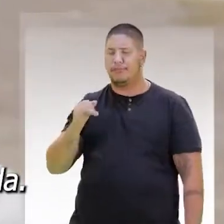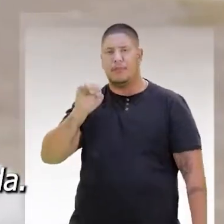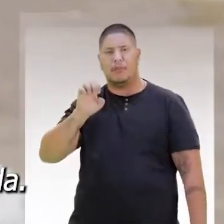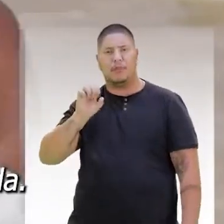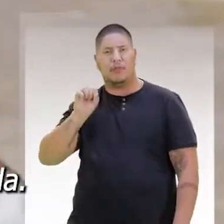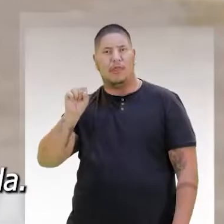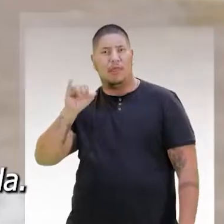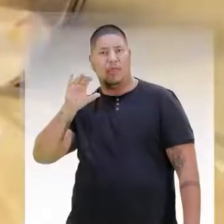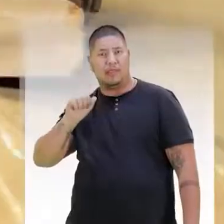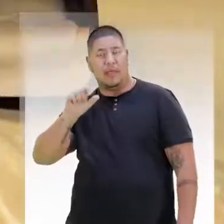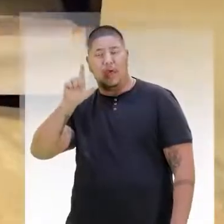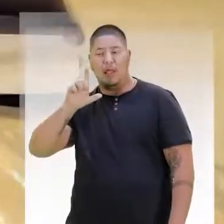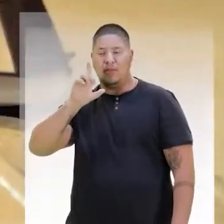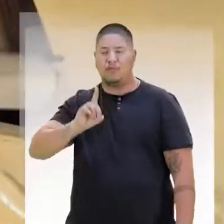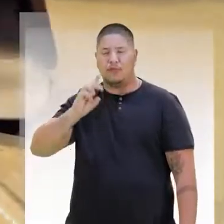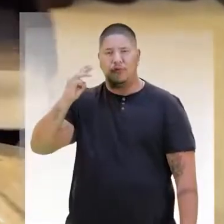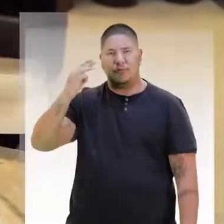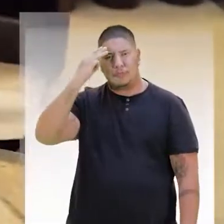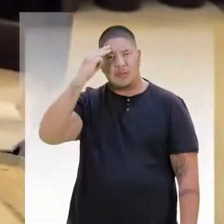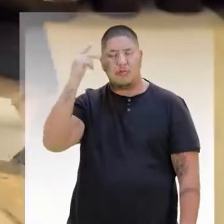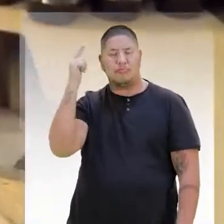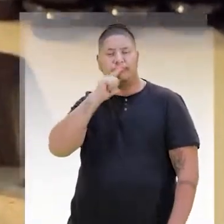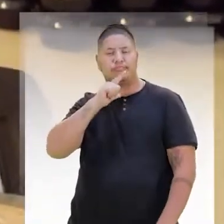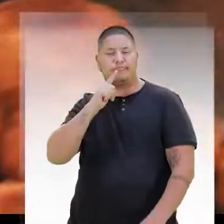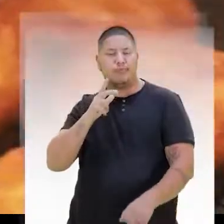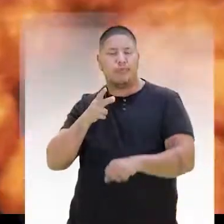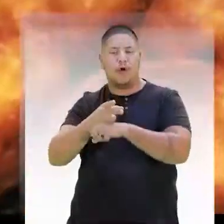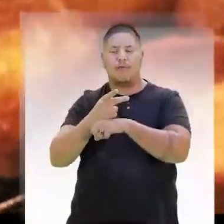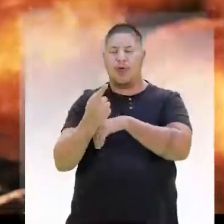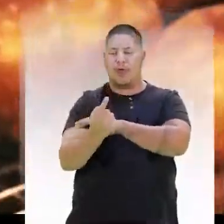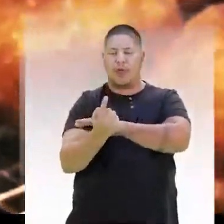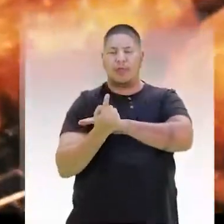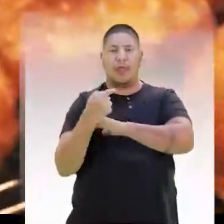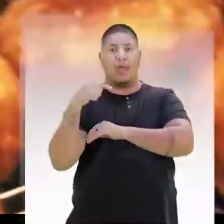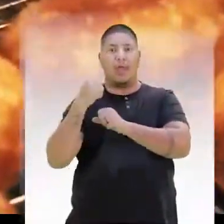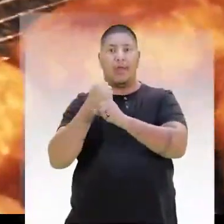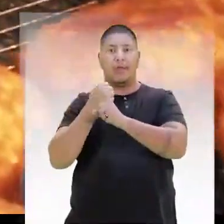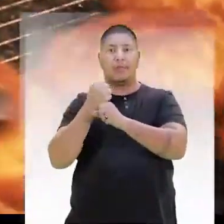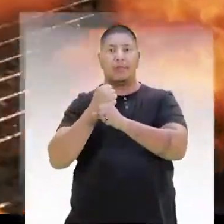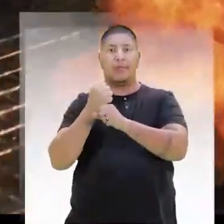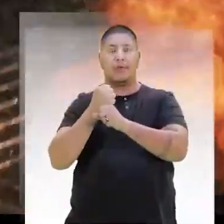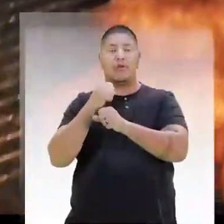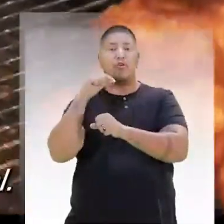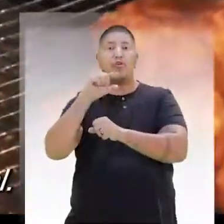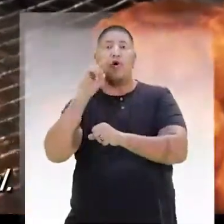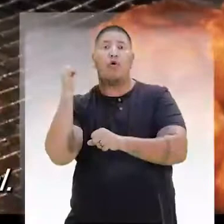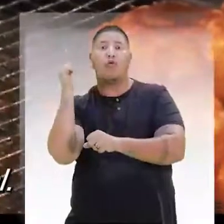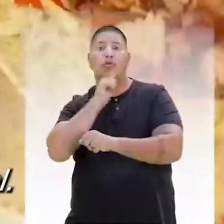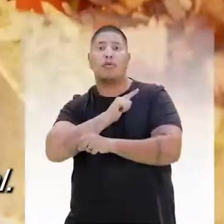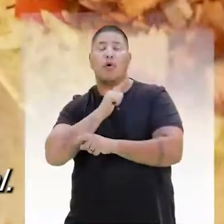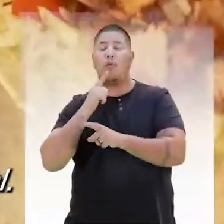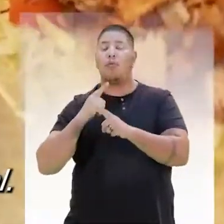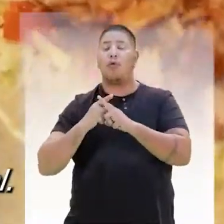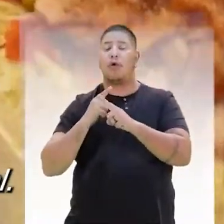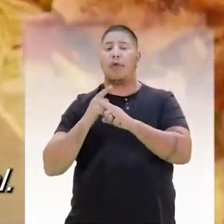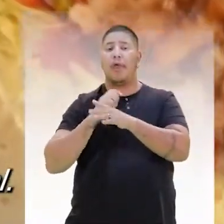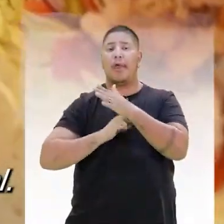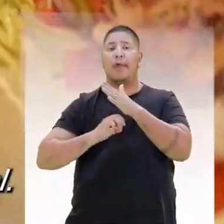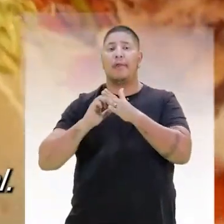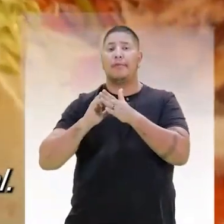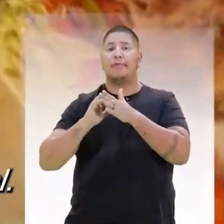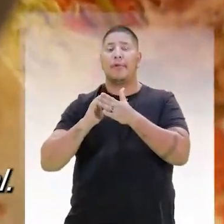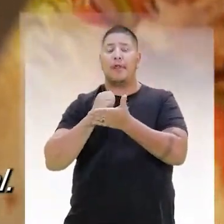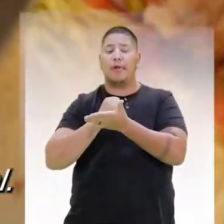mental moderada. Conquistou uma vaga de atendente este ano e a conquista só foi possível porque a empresa